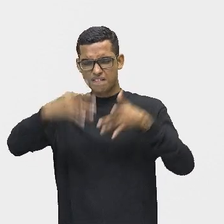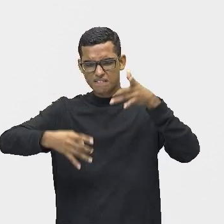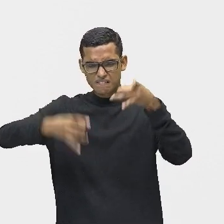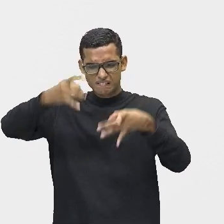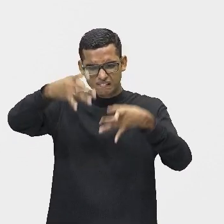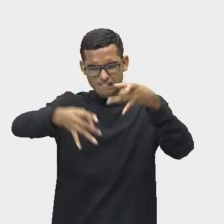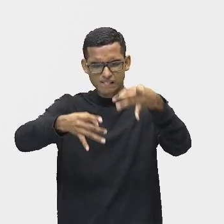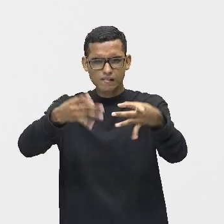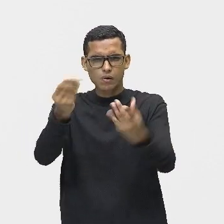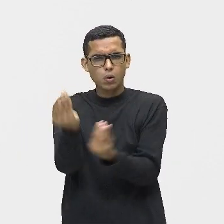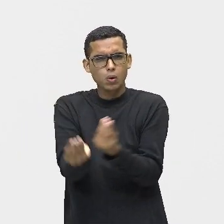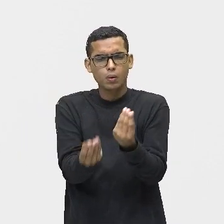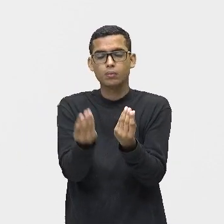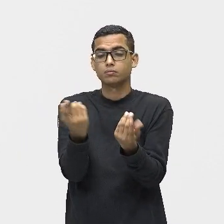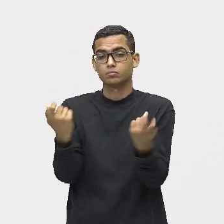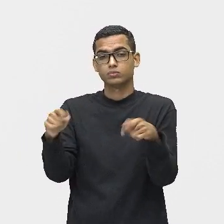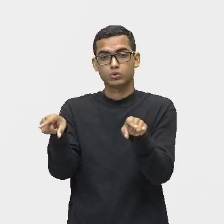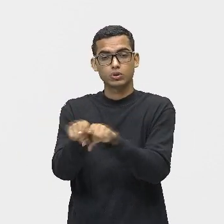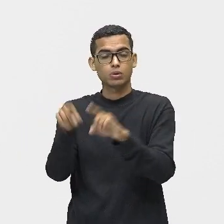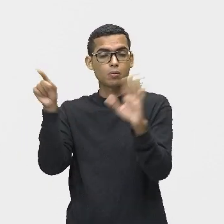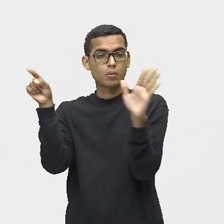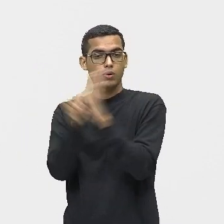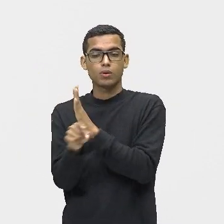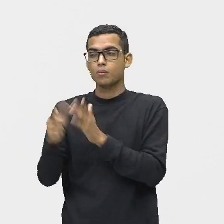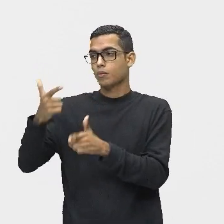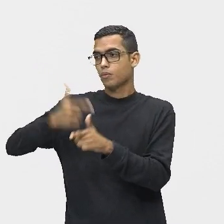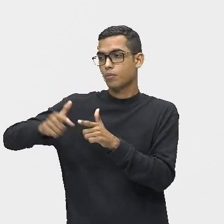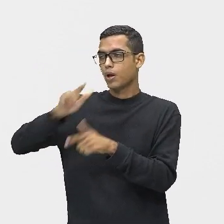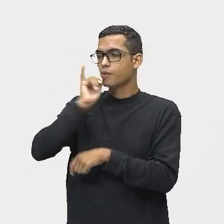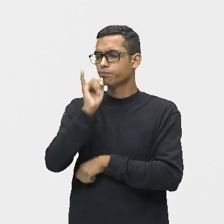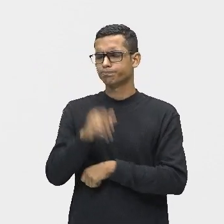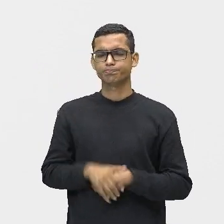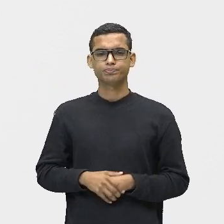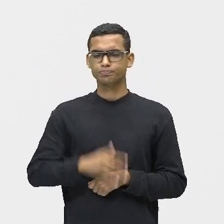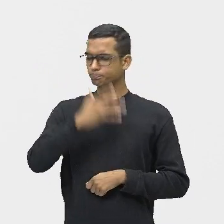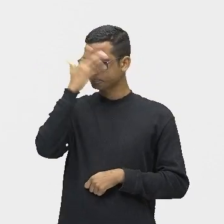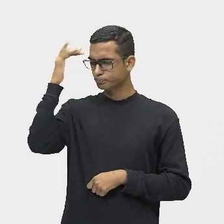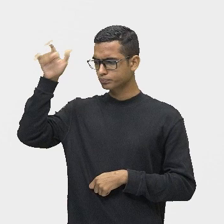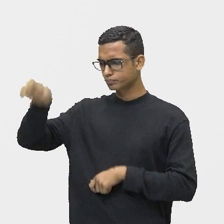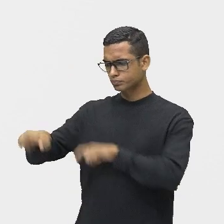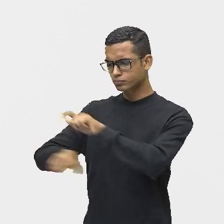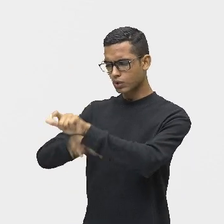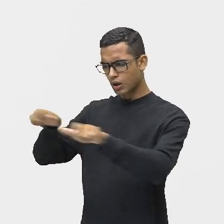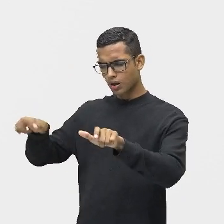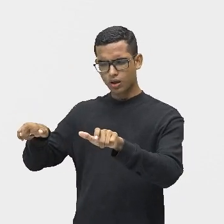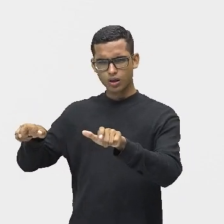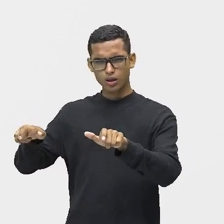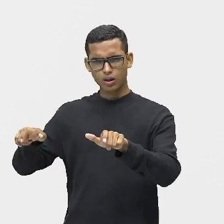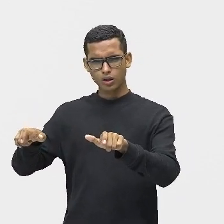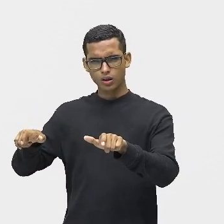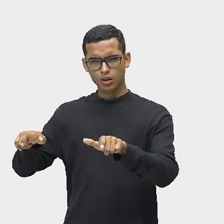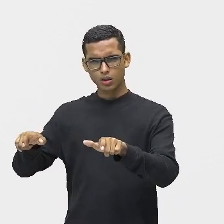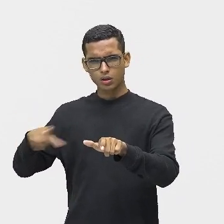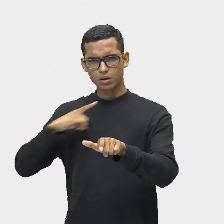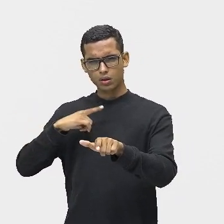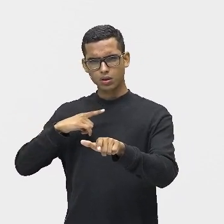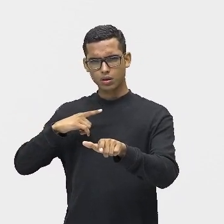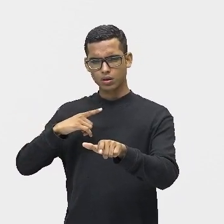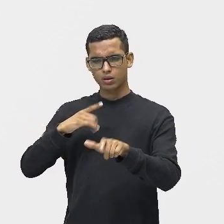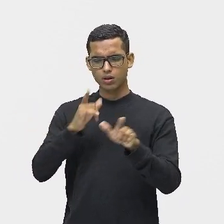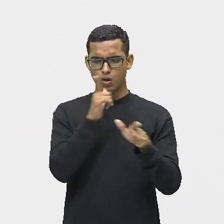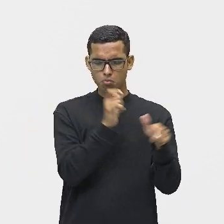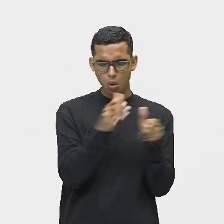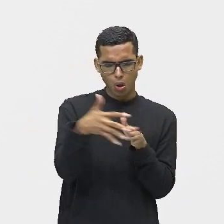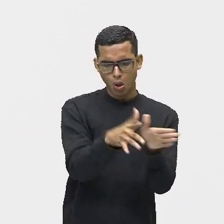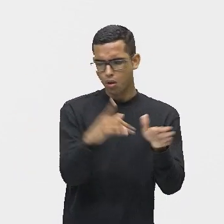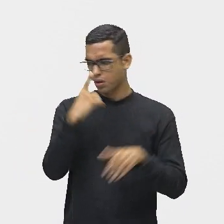questão, problema. As pessoas que jogam lixo no rio devem ser multadas? Ou seja, devem receber